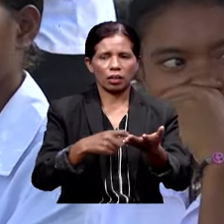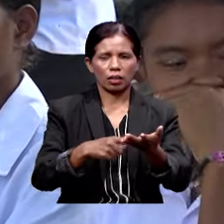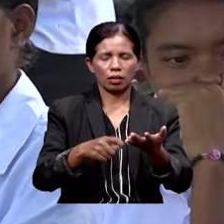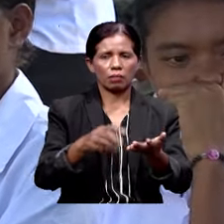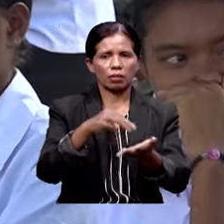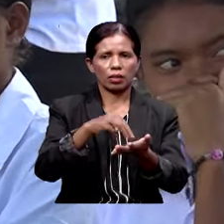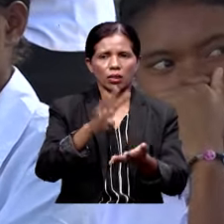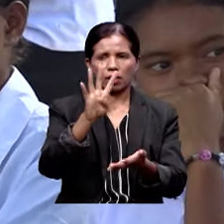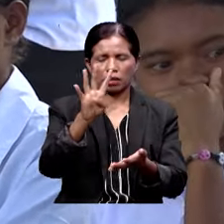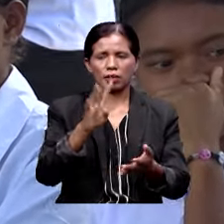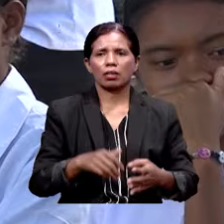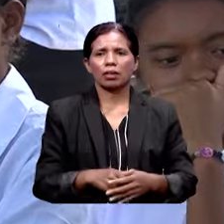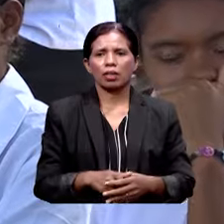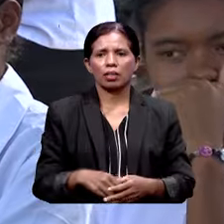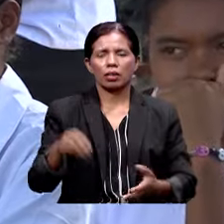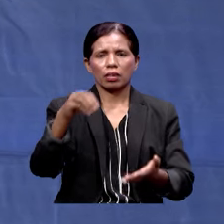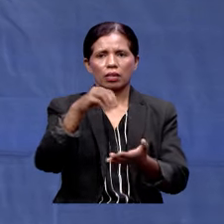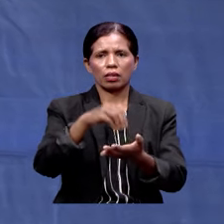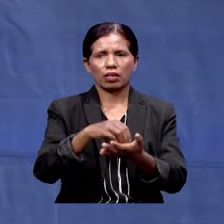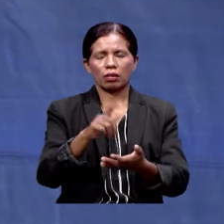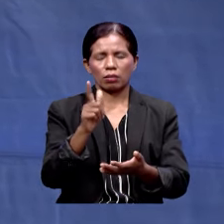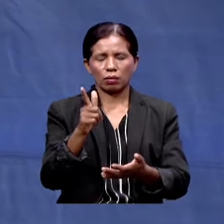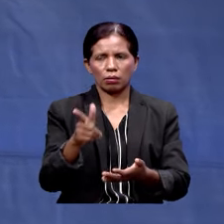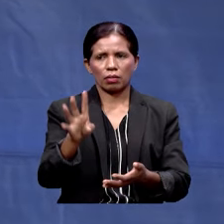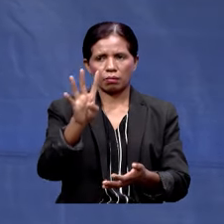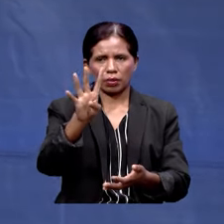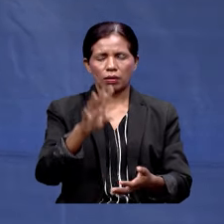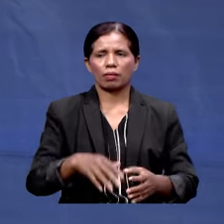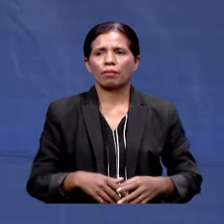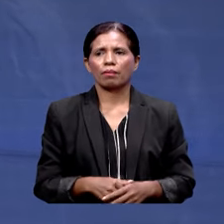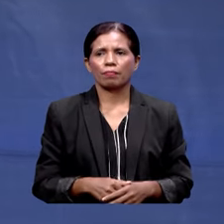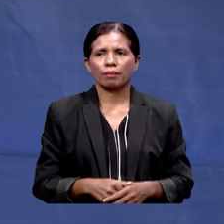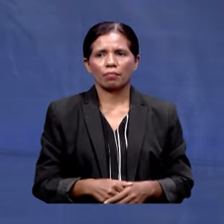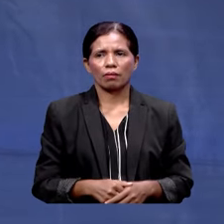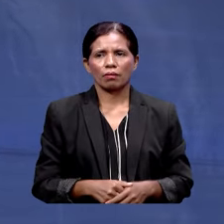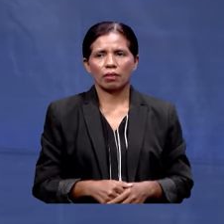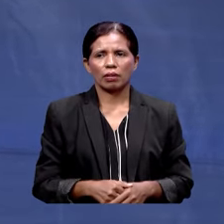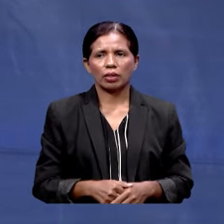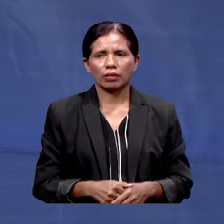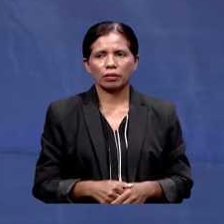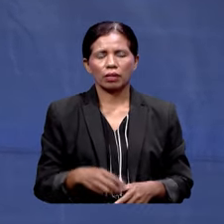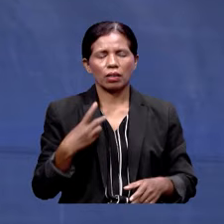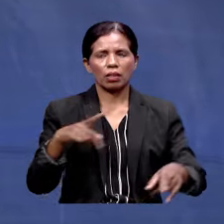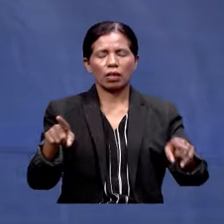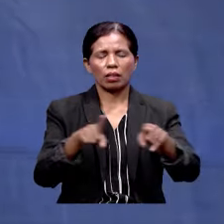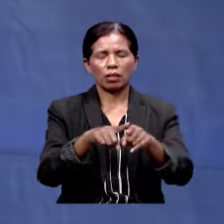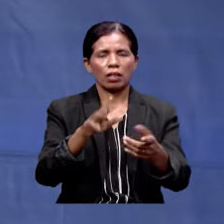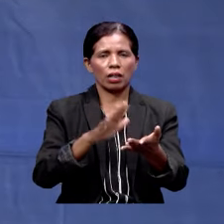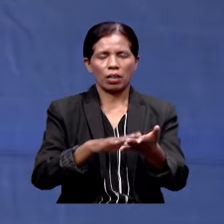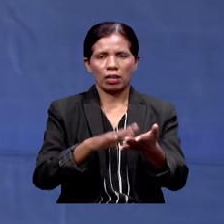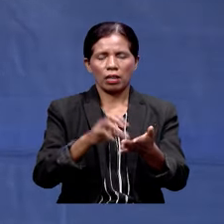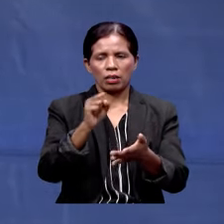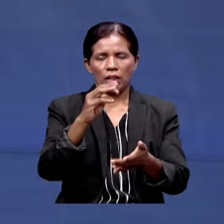hade, ya tama bot lima 24 ida kari. Ne bot liona. E ta compara em ensino secundário geral, nem da